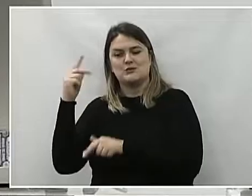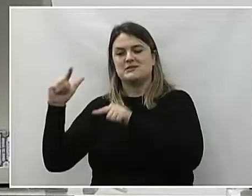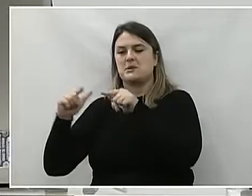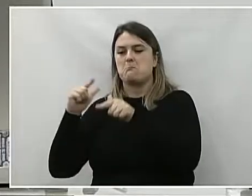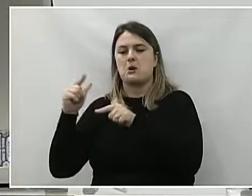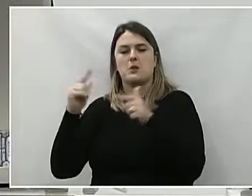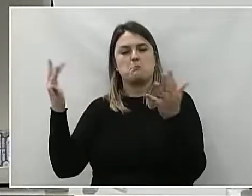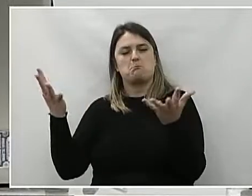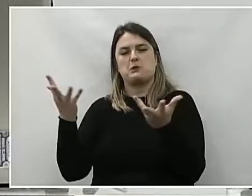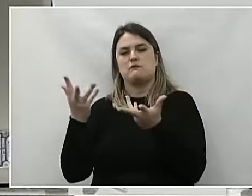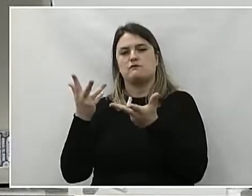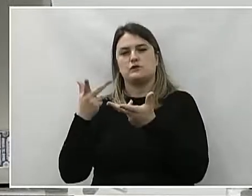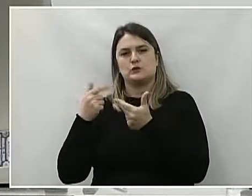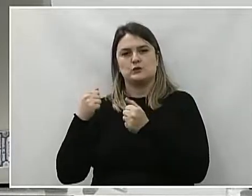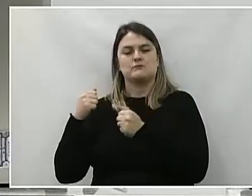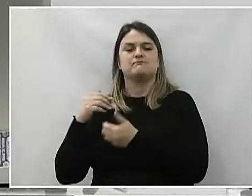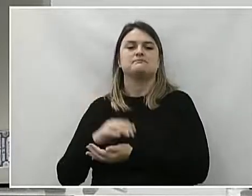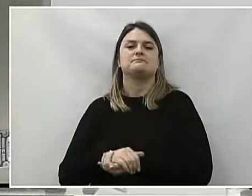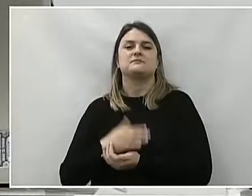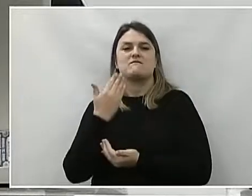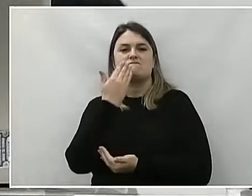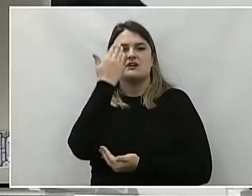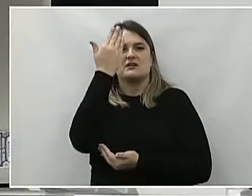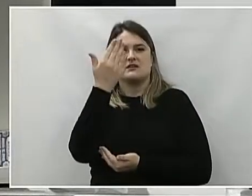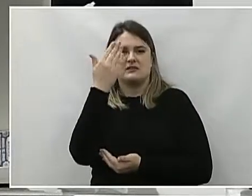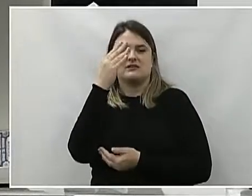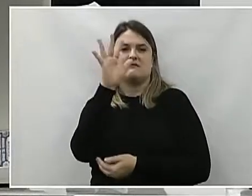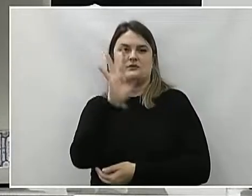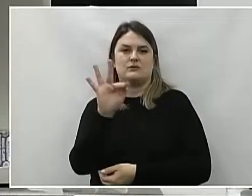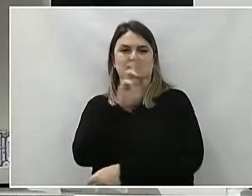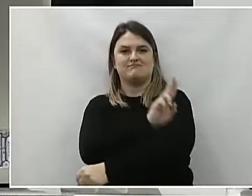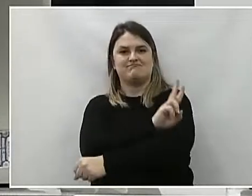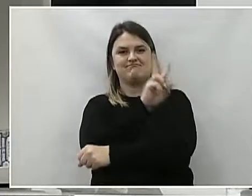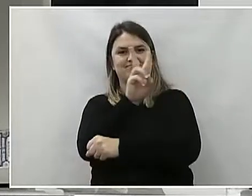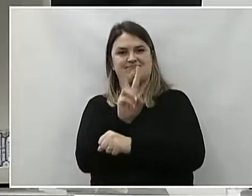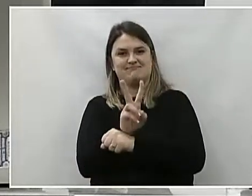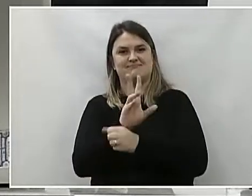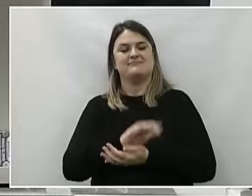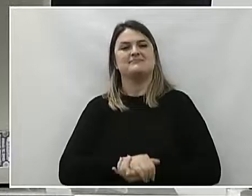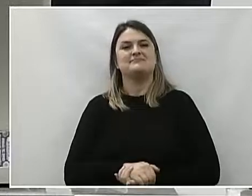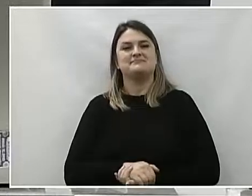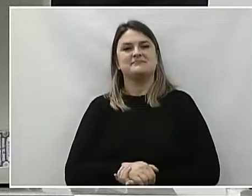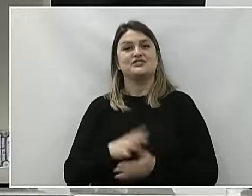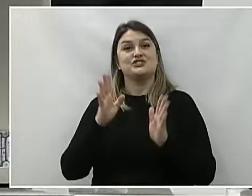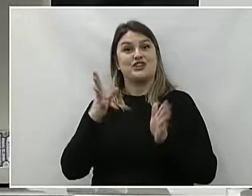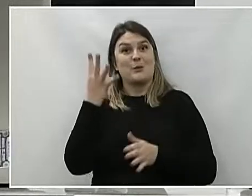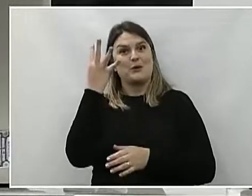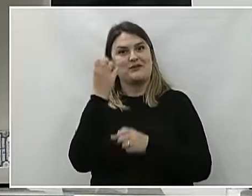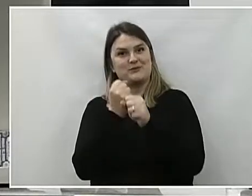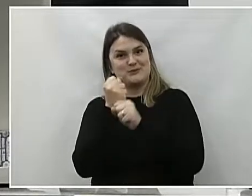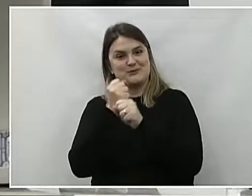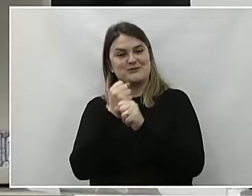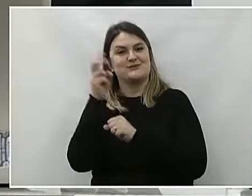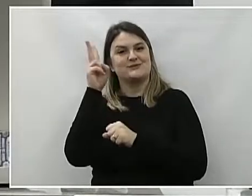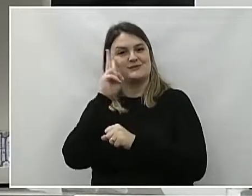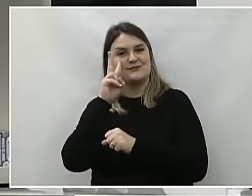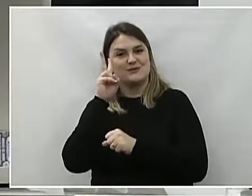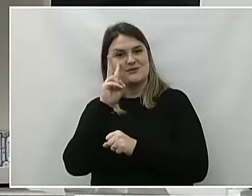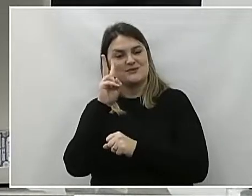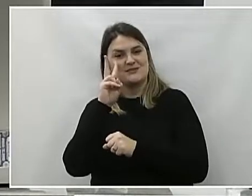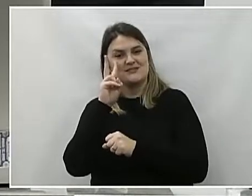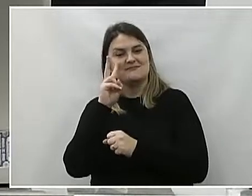que vem fazendo frente a esta grande instituição 48 anos de